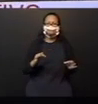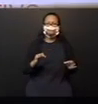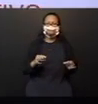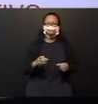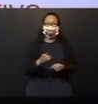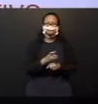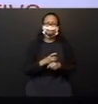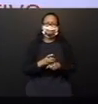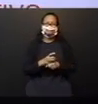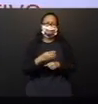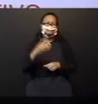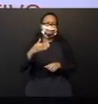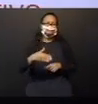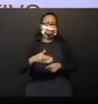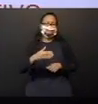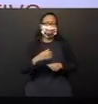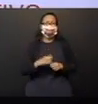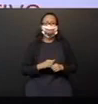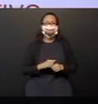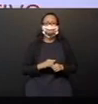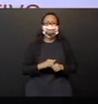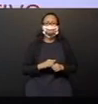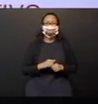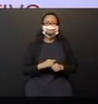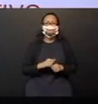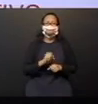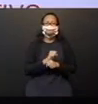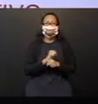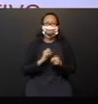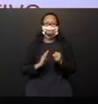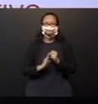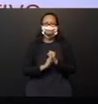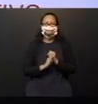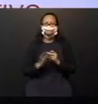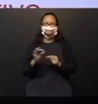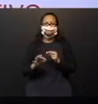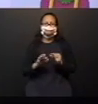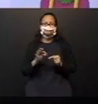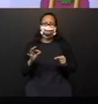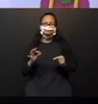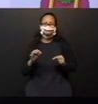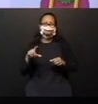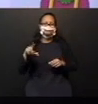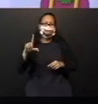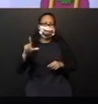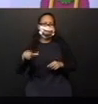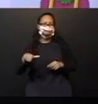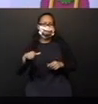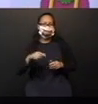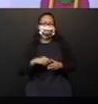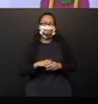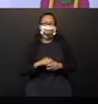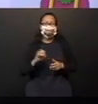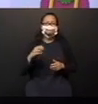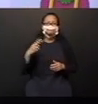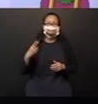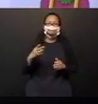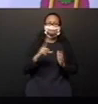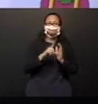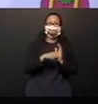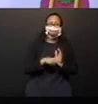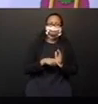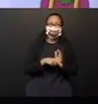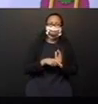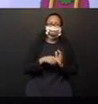novamente, como a história ali do fogão. E o substantivo presente veio depois. Ou depois,